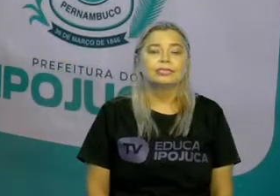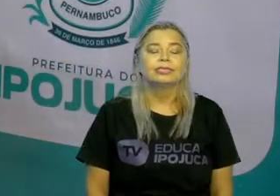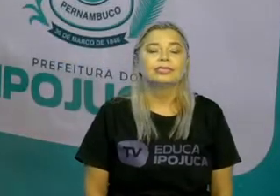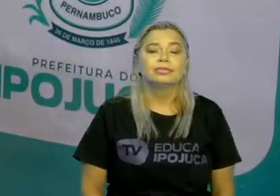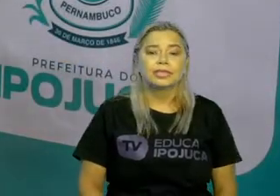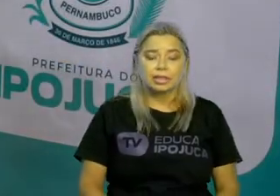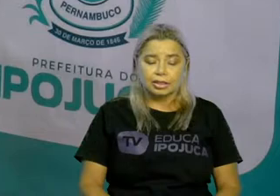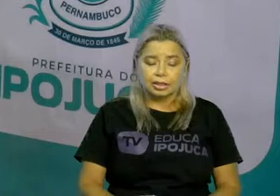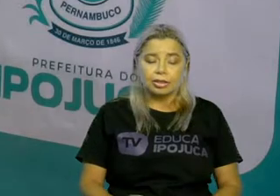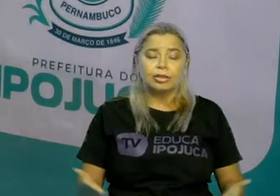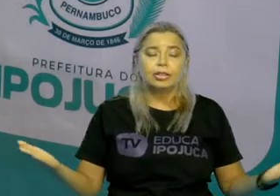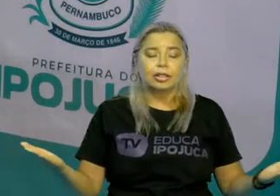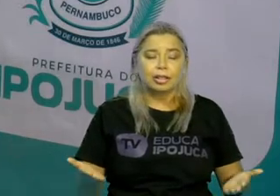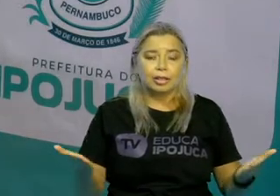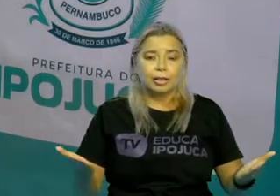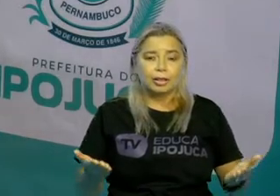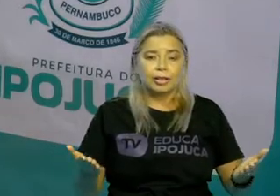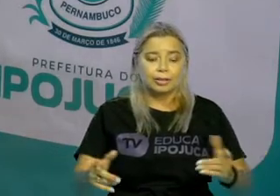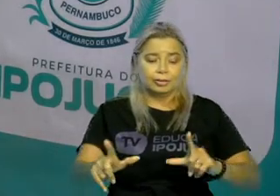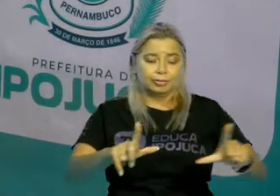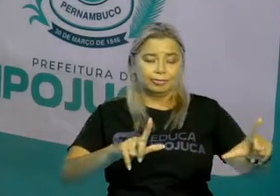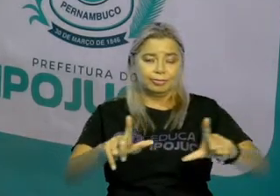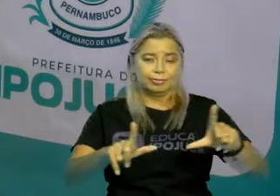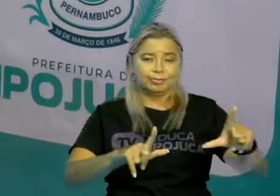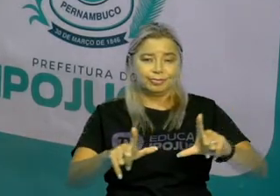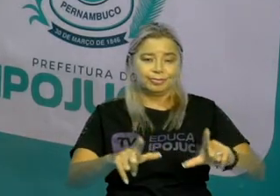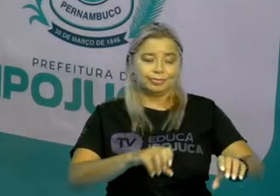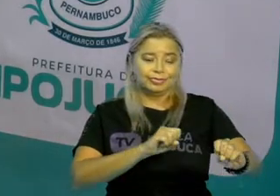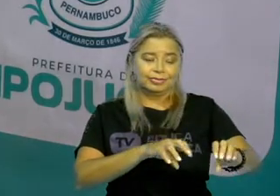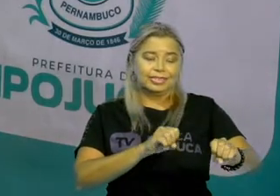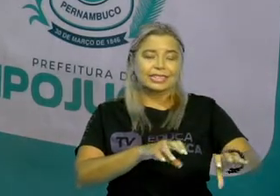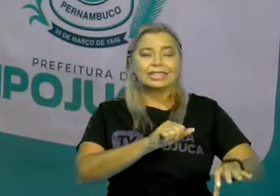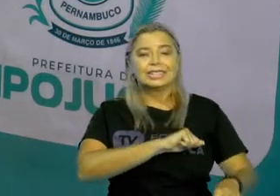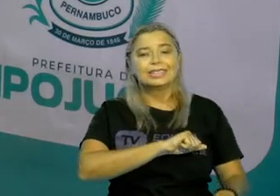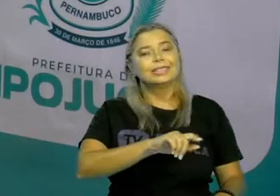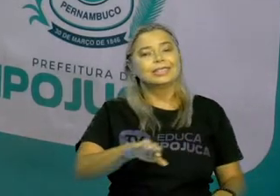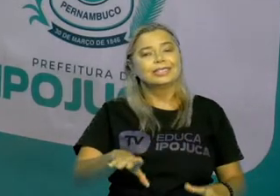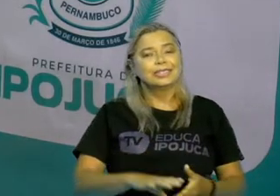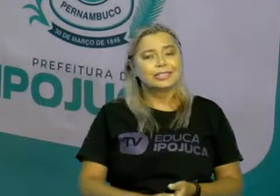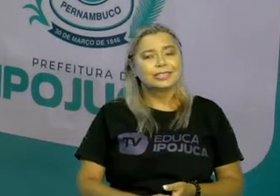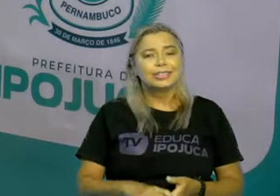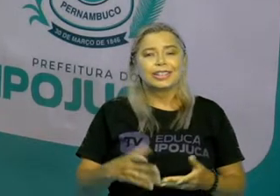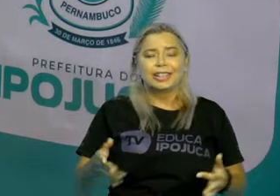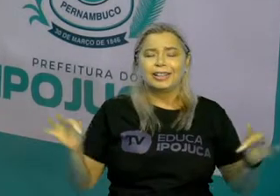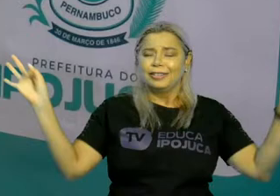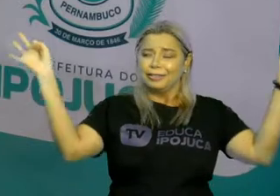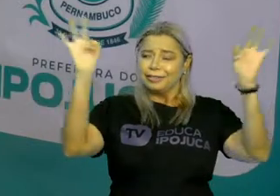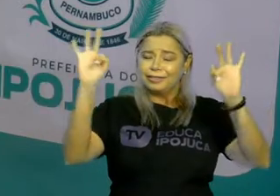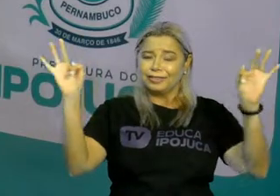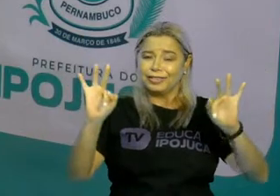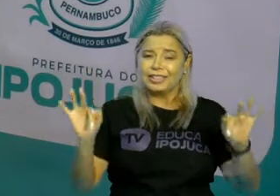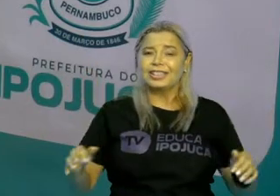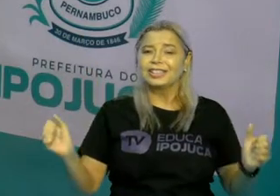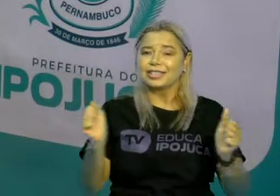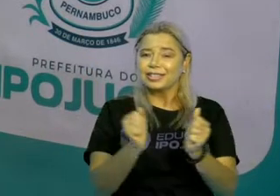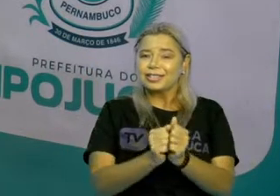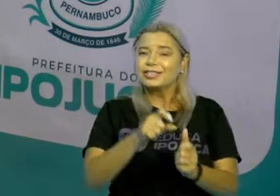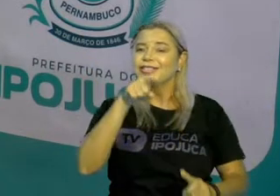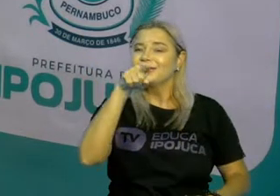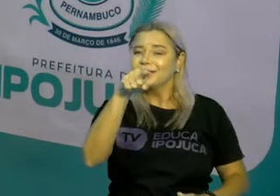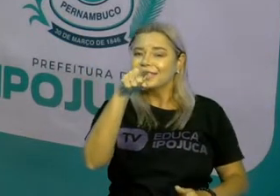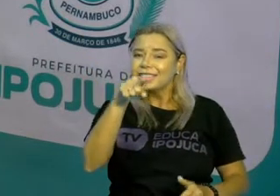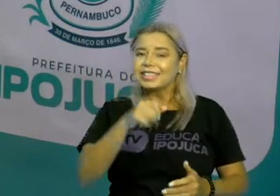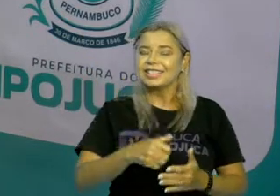Está no ar a TV Educa Ipojuca. Estou muito feliz por estar com vocês aqui nessa aula, tá bom,